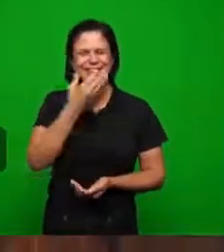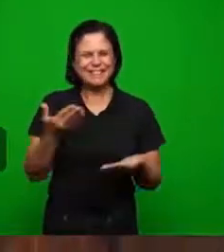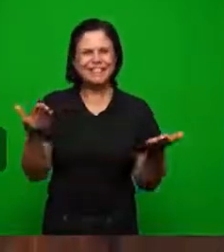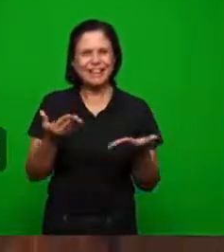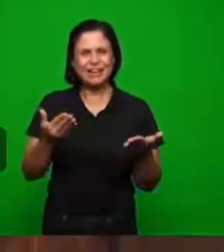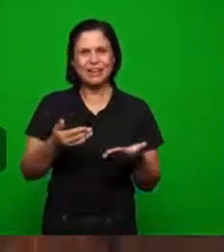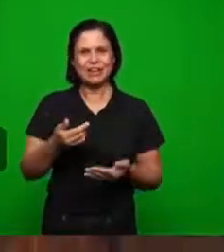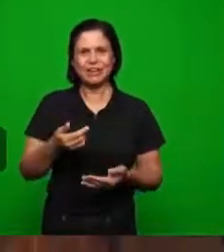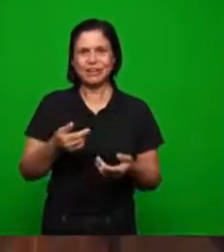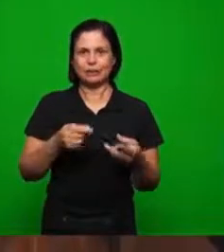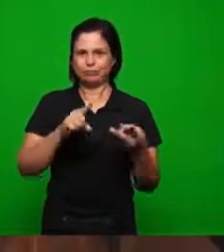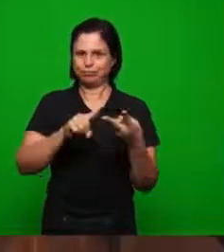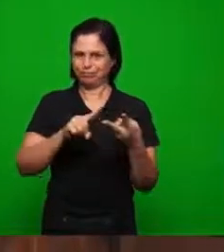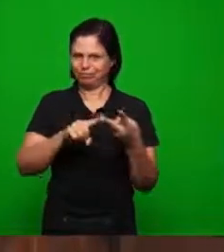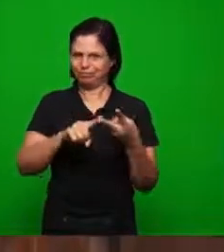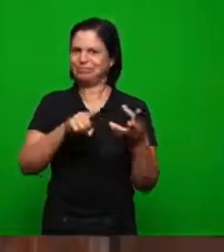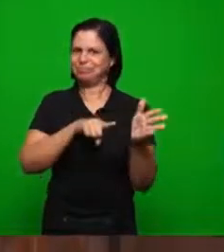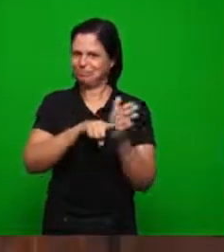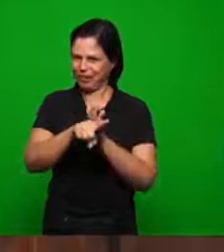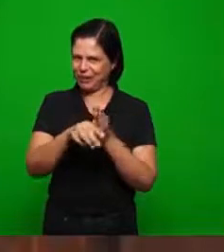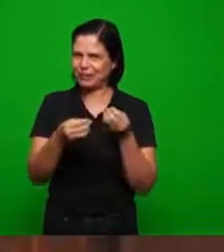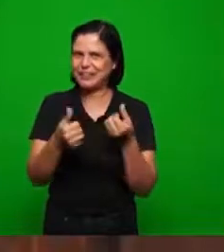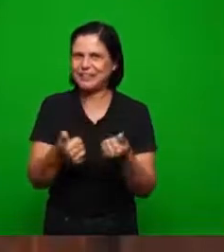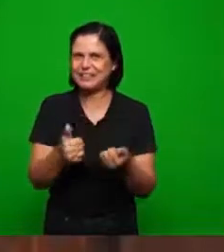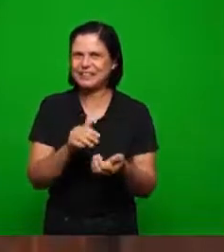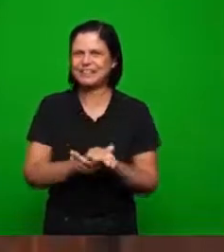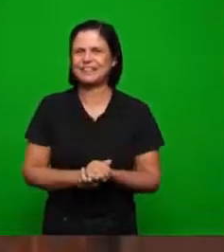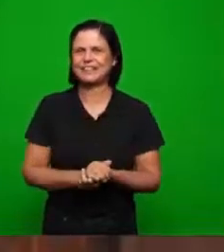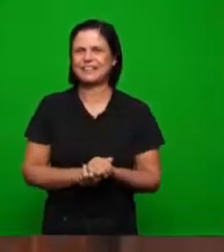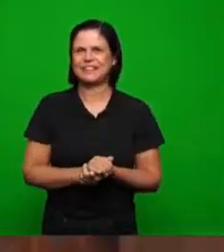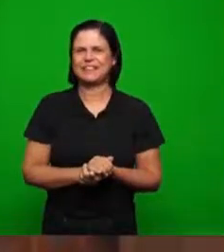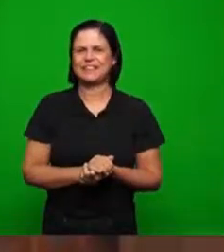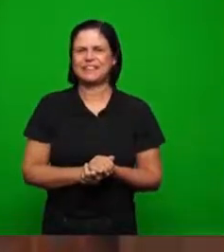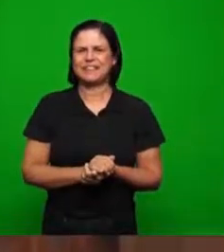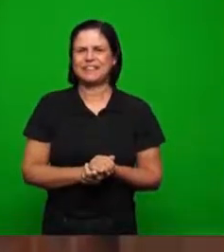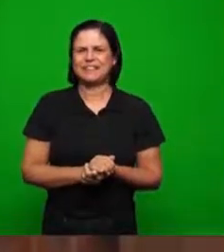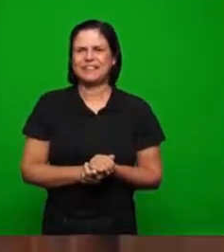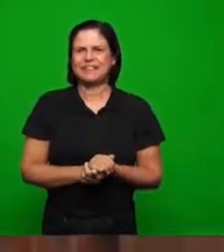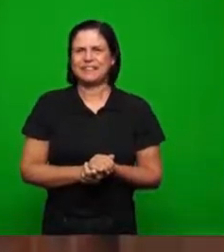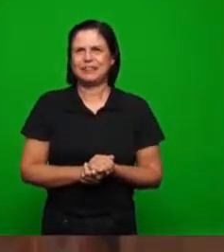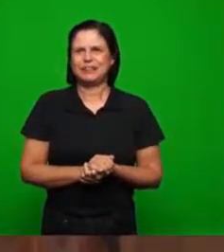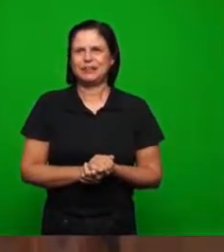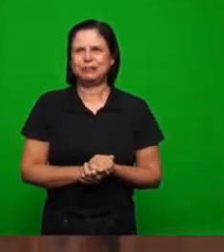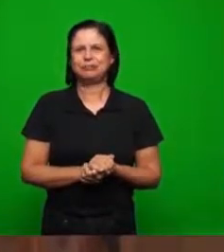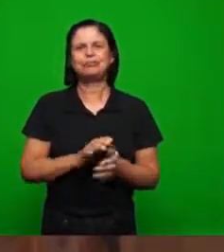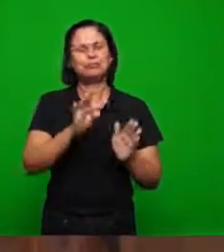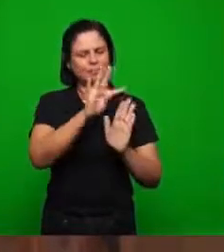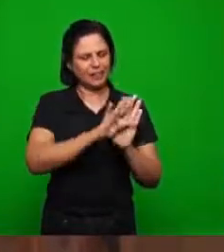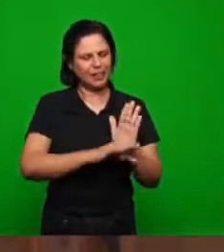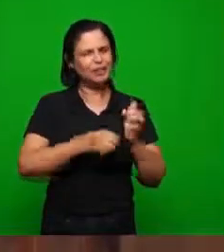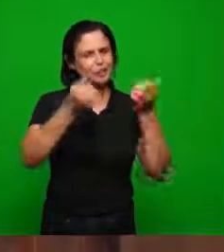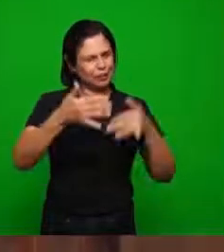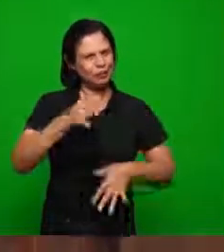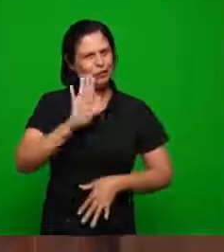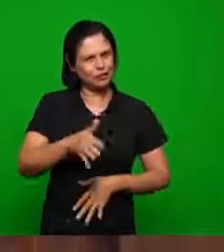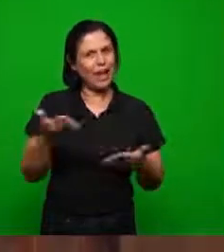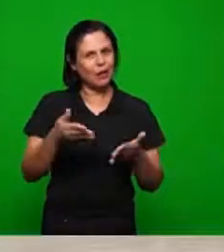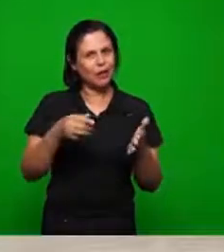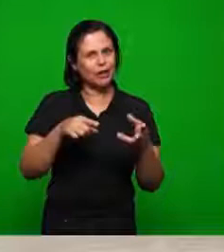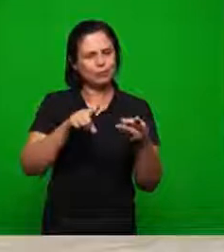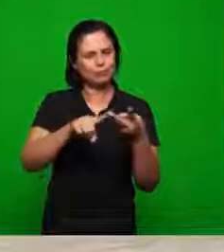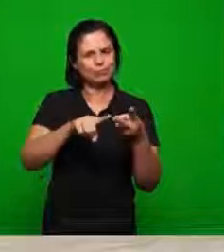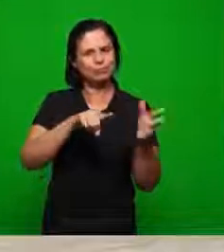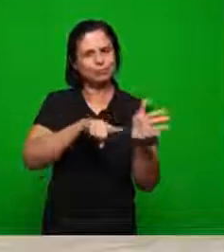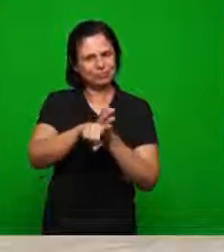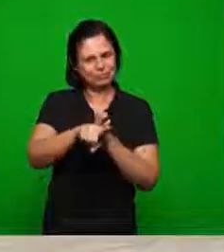Vamos, então, à nossa segunda pergunta, para passar para os irmãos. O texto, então, está aí. e a explicação também, vamos à segunda pergunta. A segunda